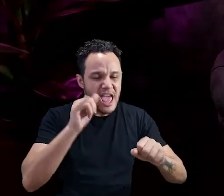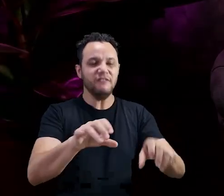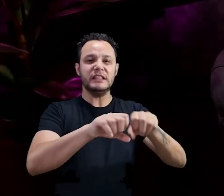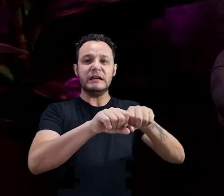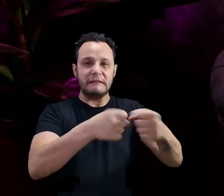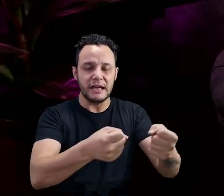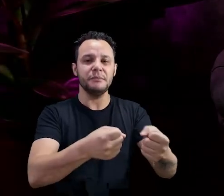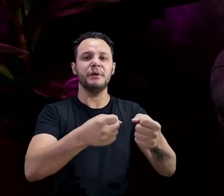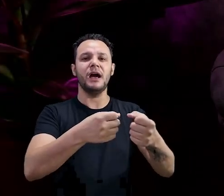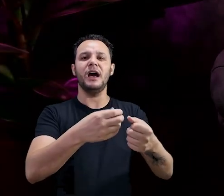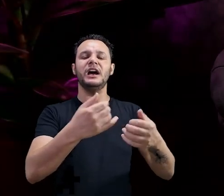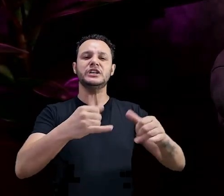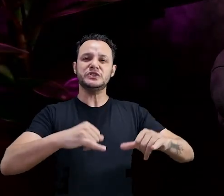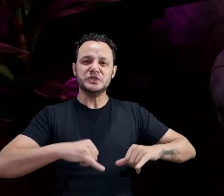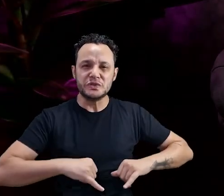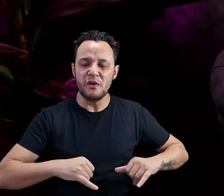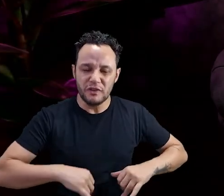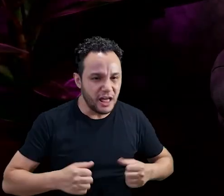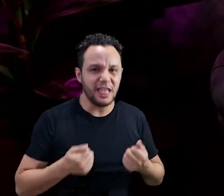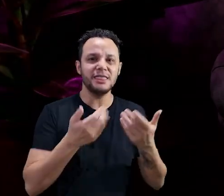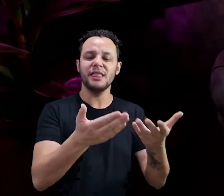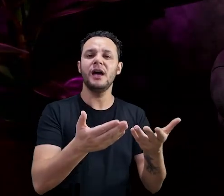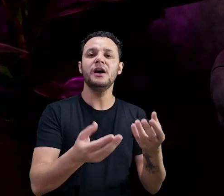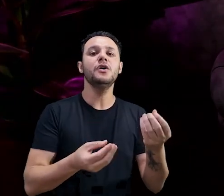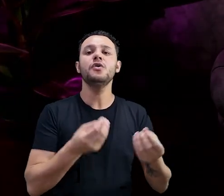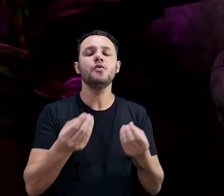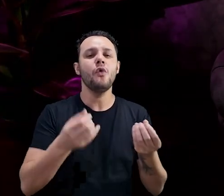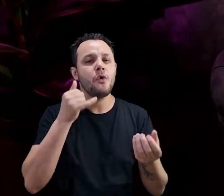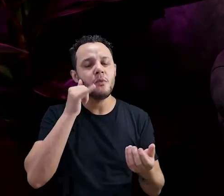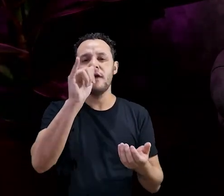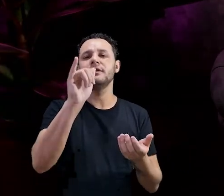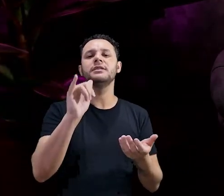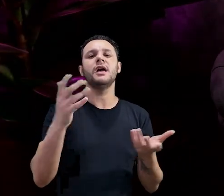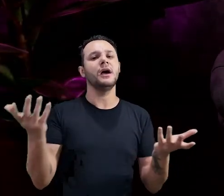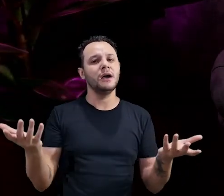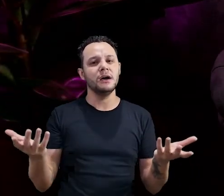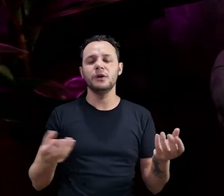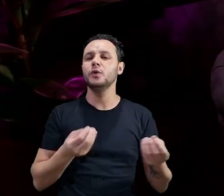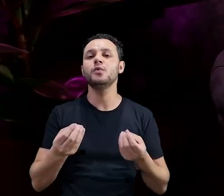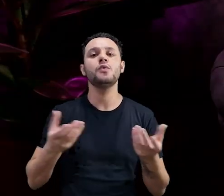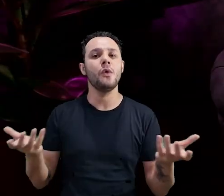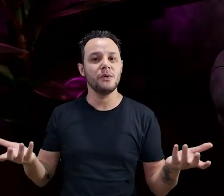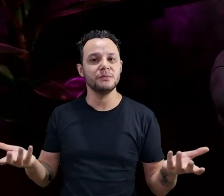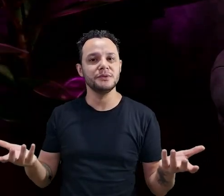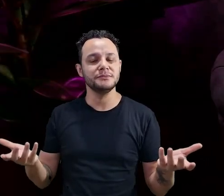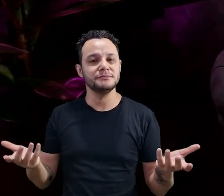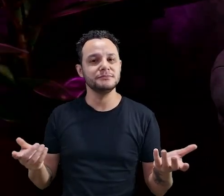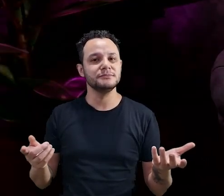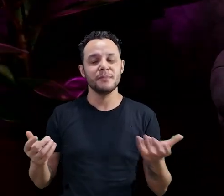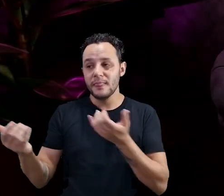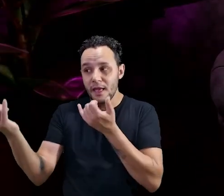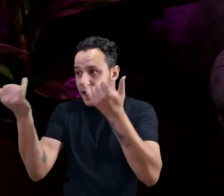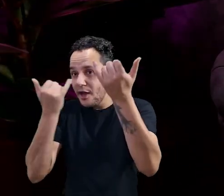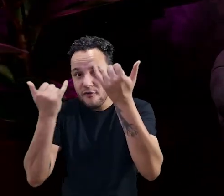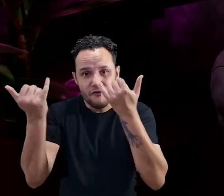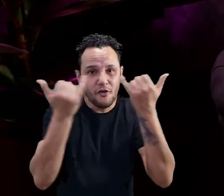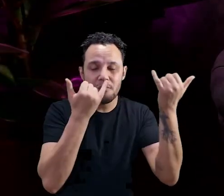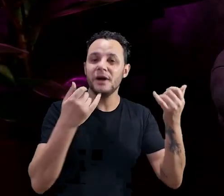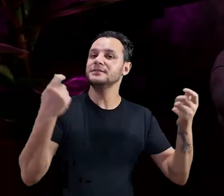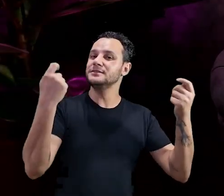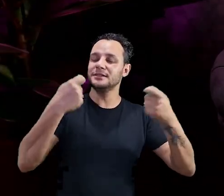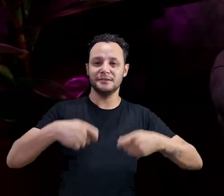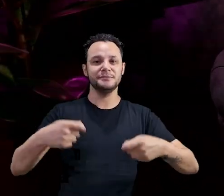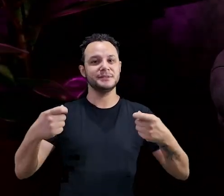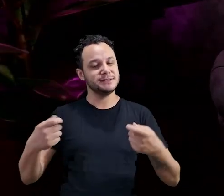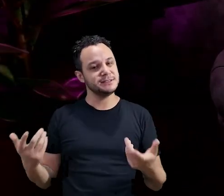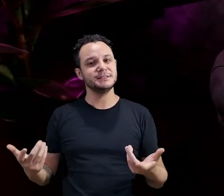não machucar quem está fazendo, quem está sofrendo e, sobretudo, para não ferir a dignidade desse sujeito? Isso não é